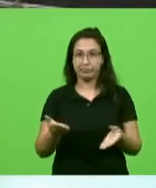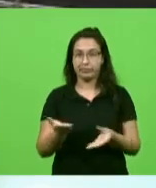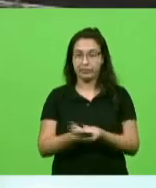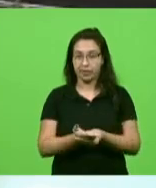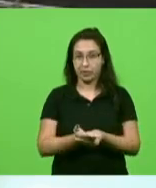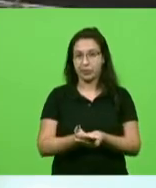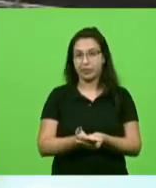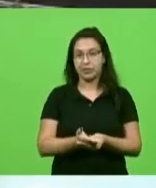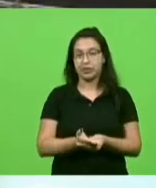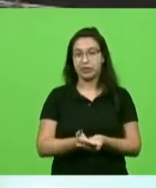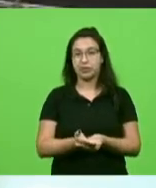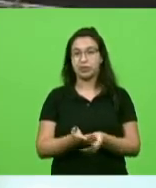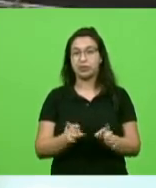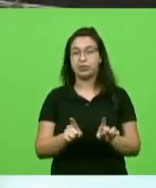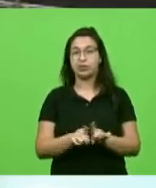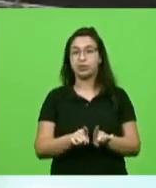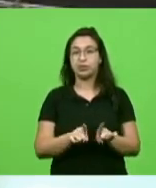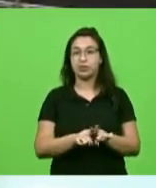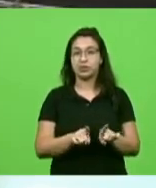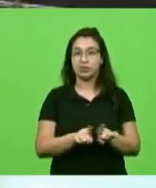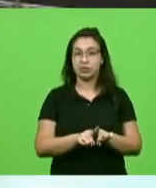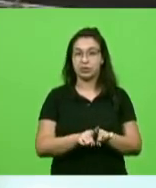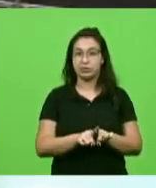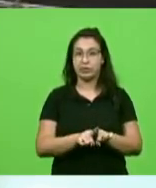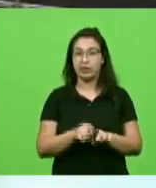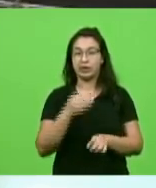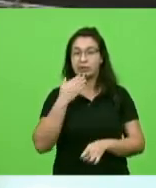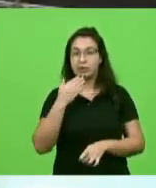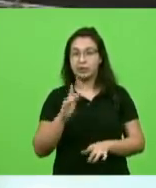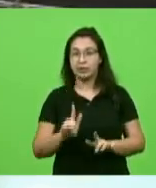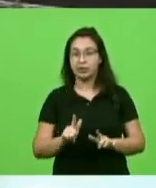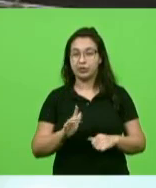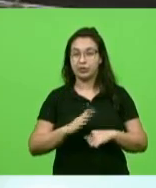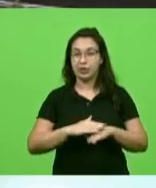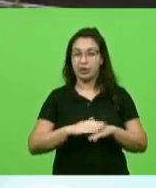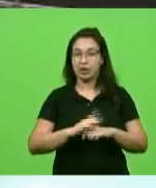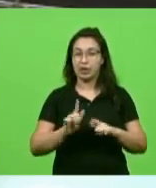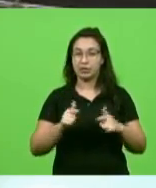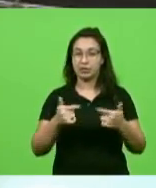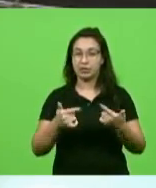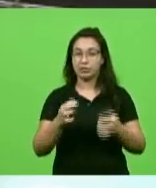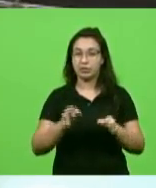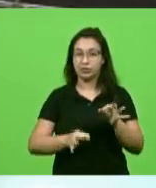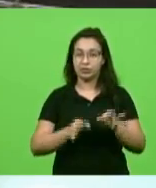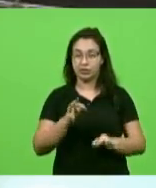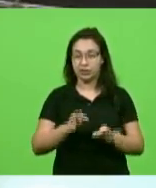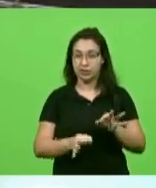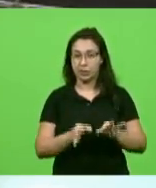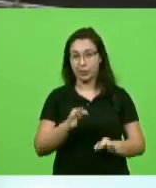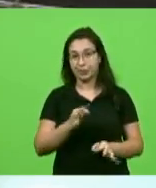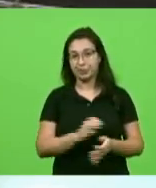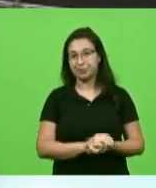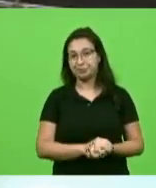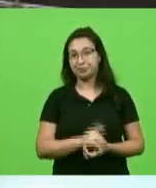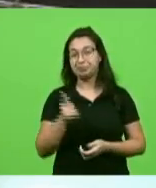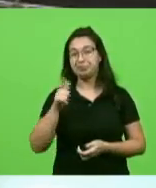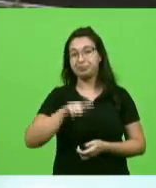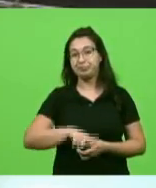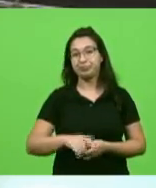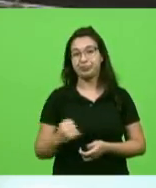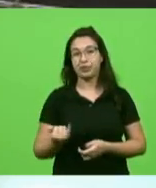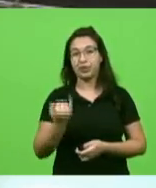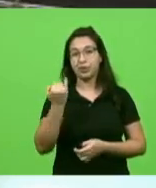e ter ainda determinado correspondente ação judicial de constrição judicial é importante ainda